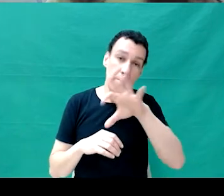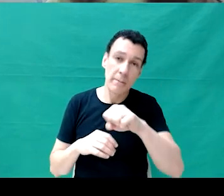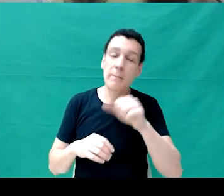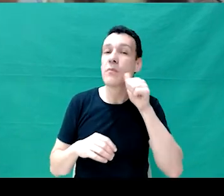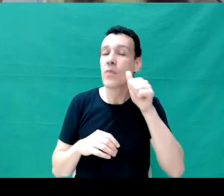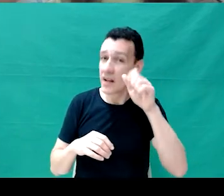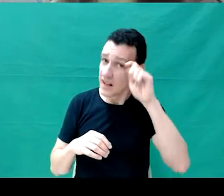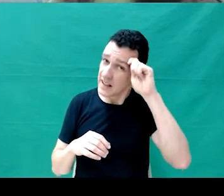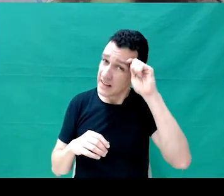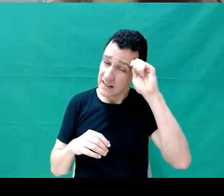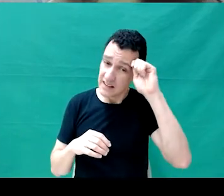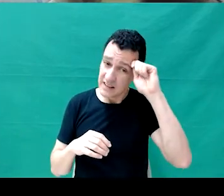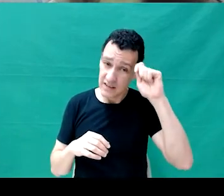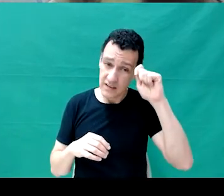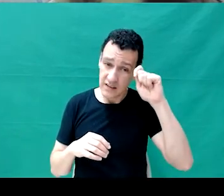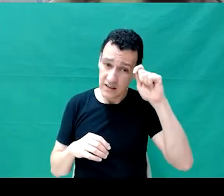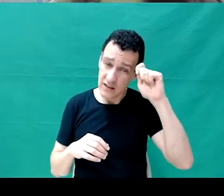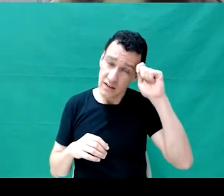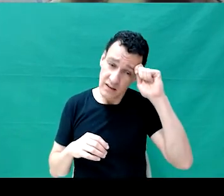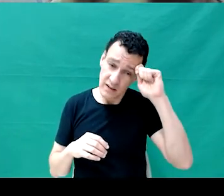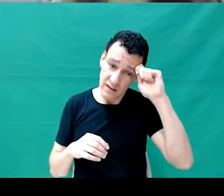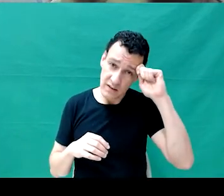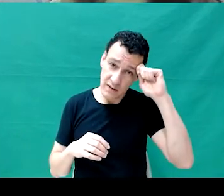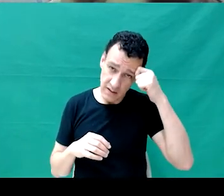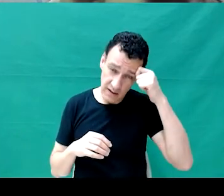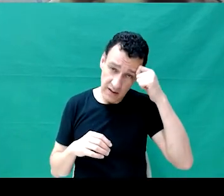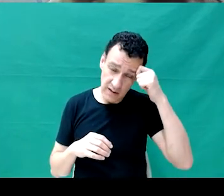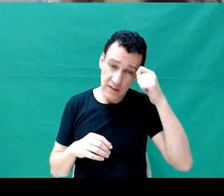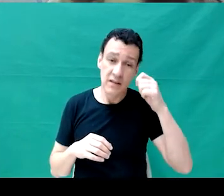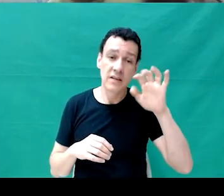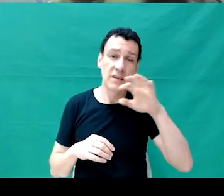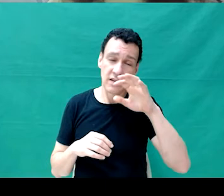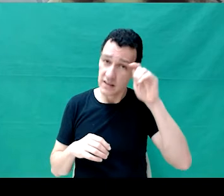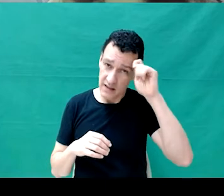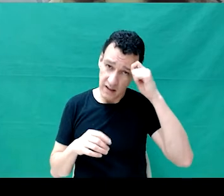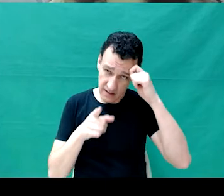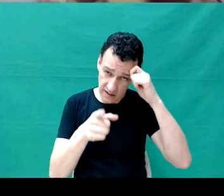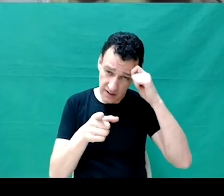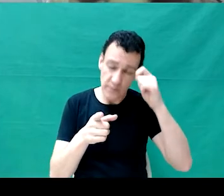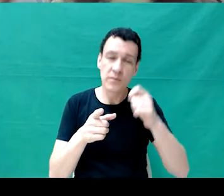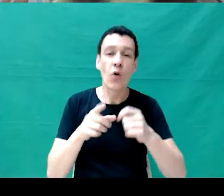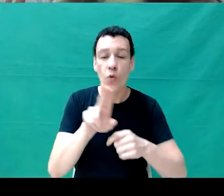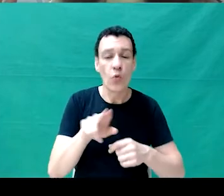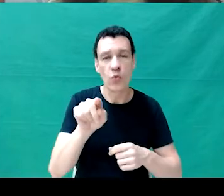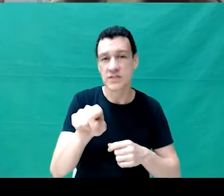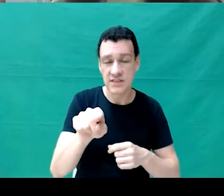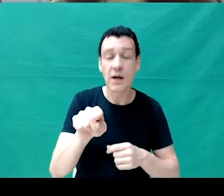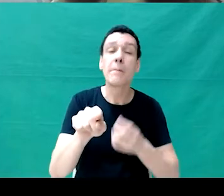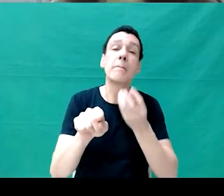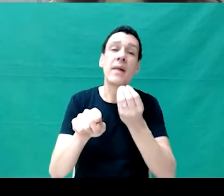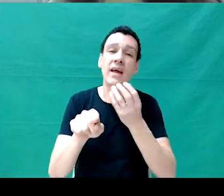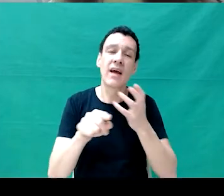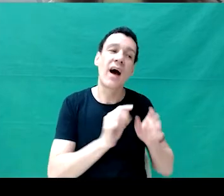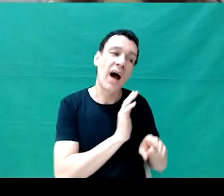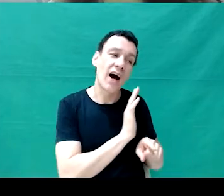para conservar as mulheres brancas que eles tinham em casa. Então, quando você fala não sou tuas